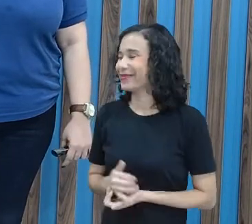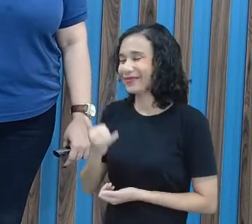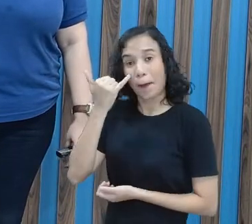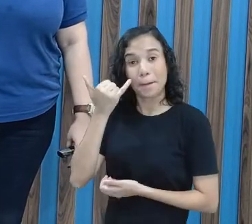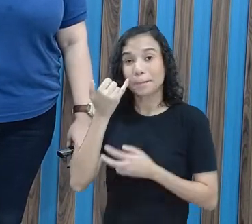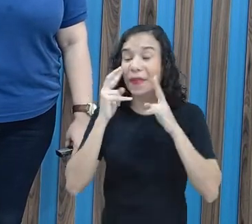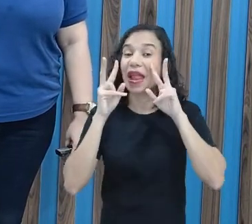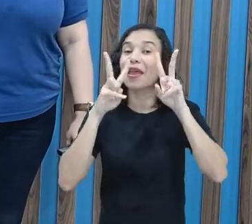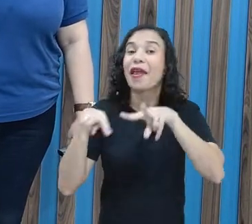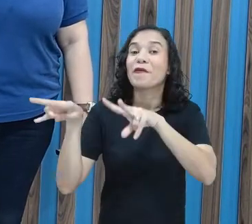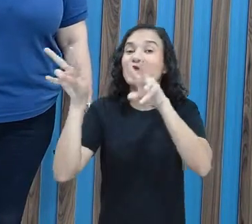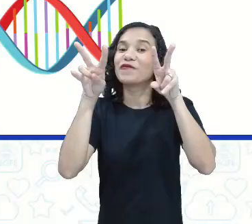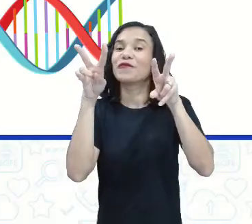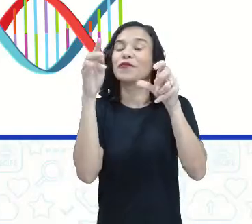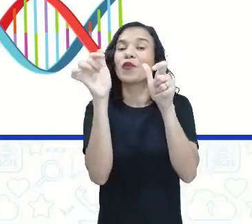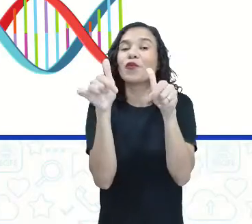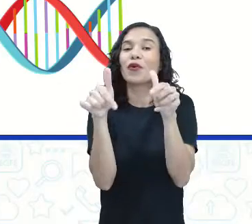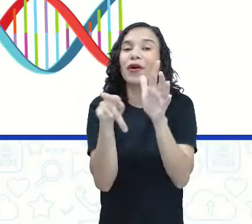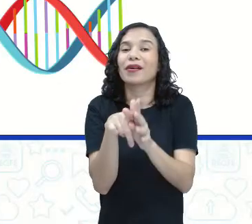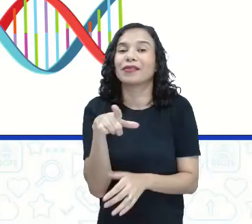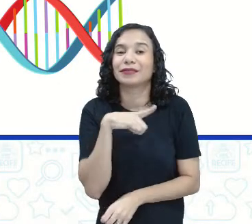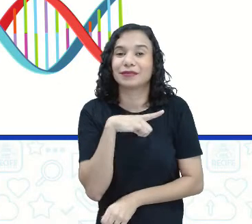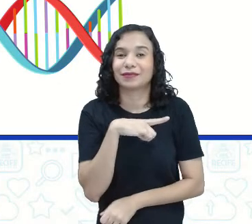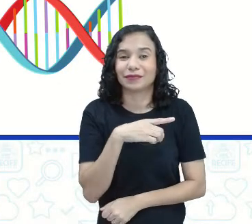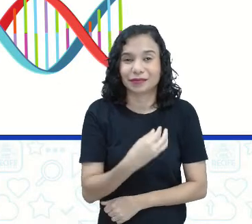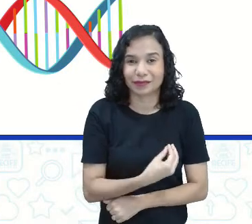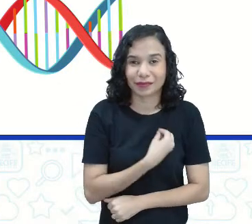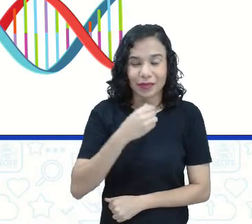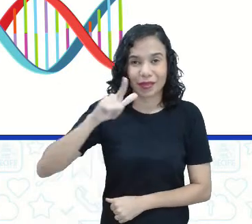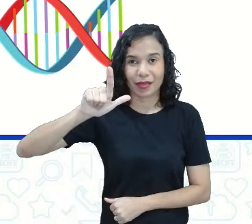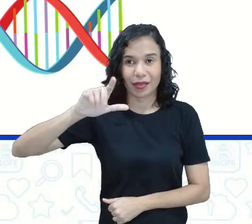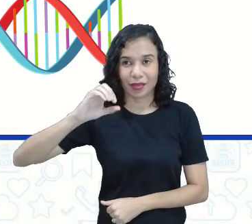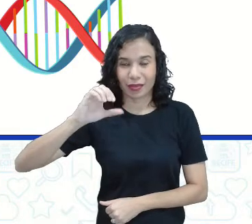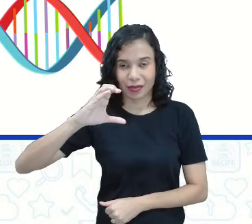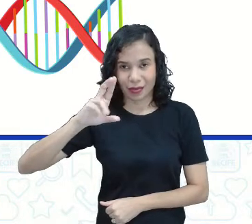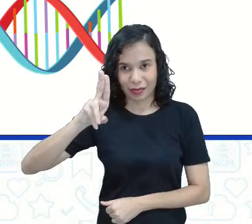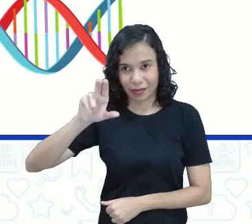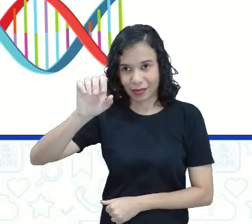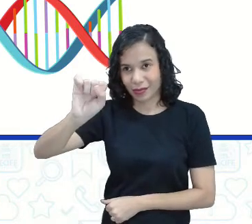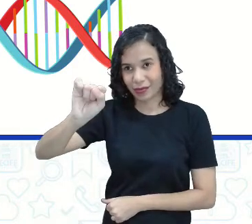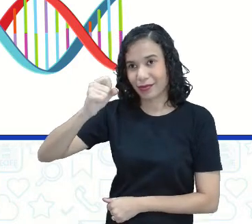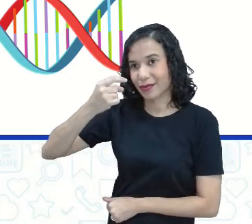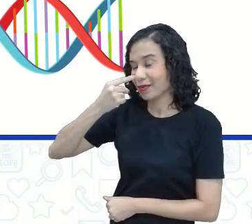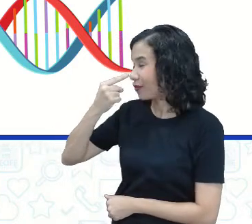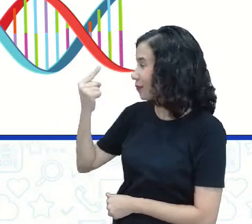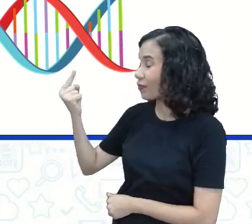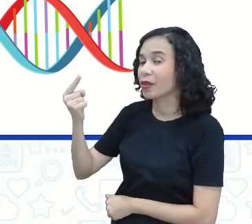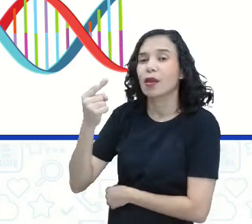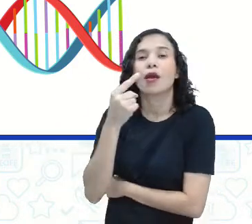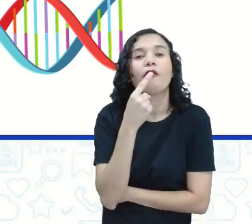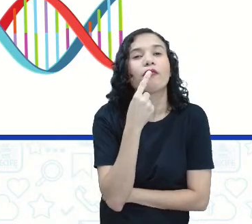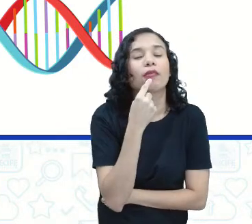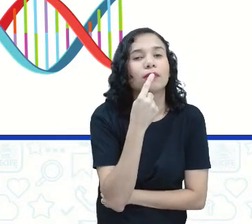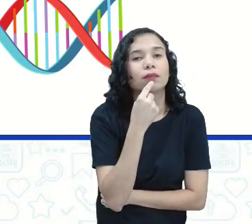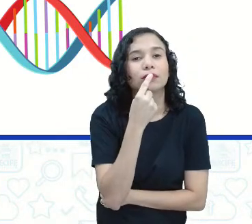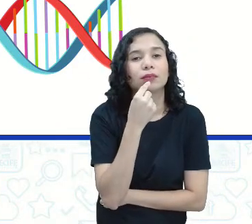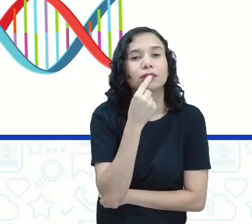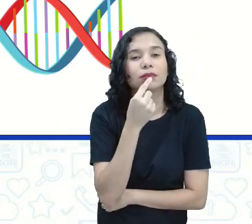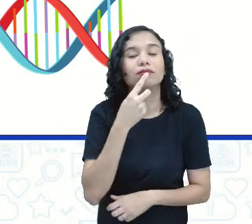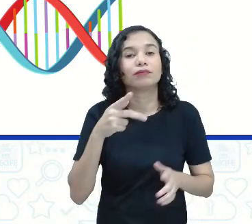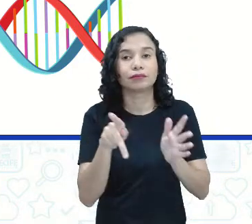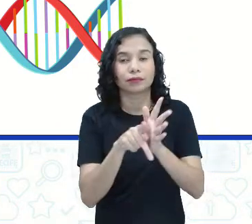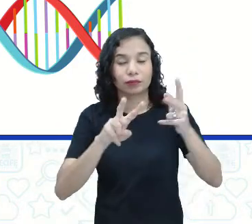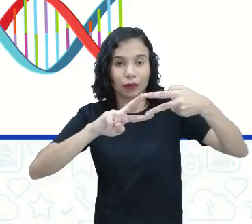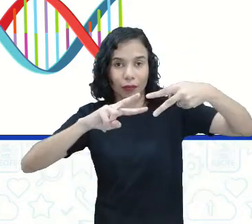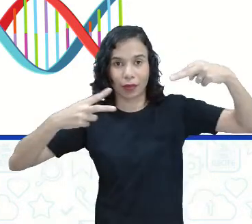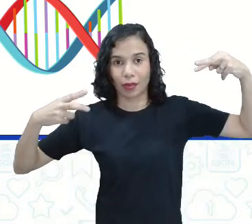eles verem aí onde é que está o lugar. Pronto, olha ali, ó, em vermelhinho no DNA